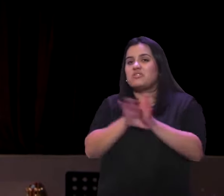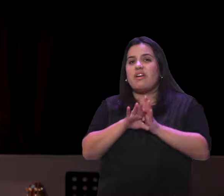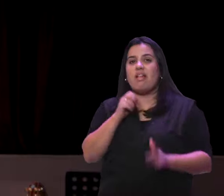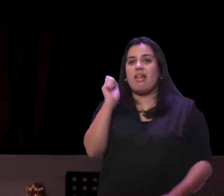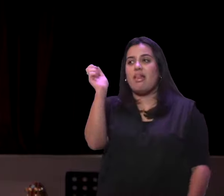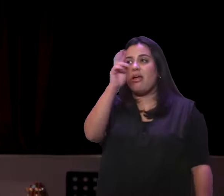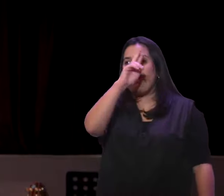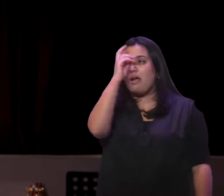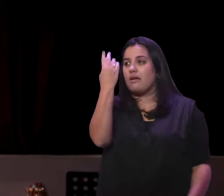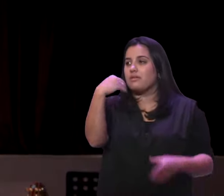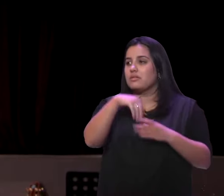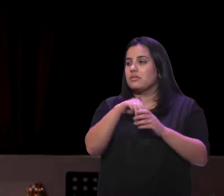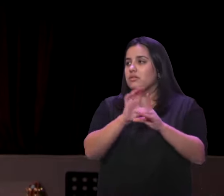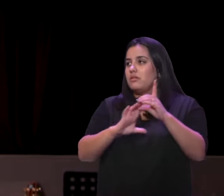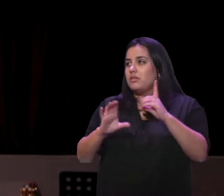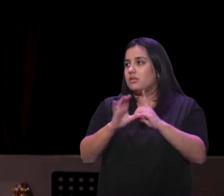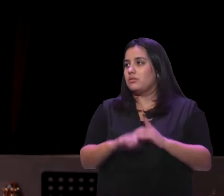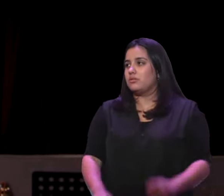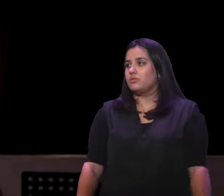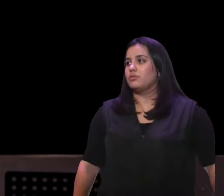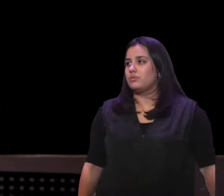culto.